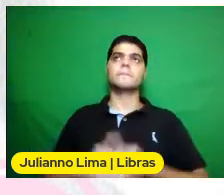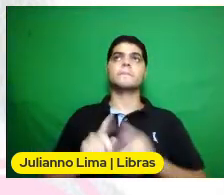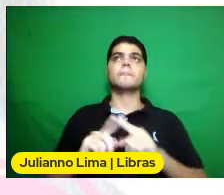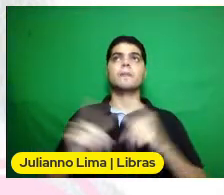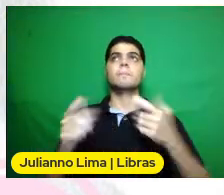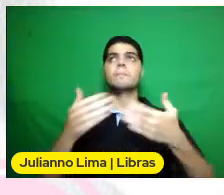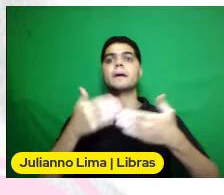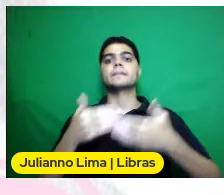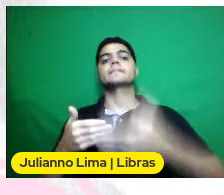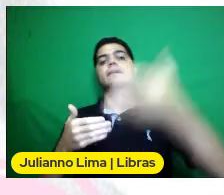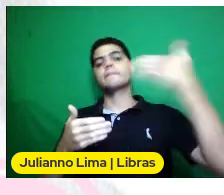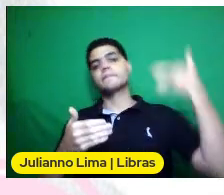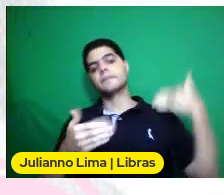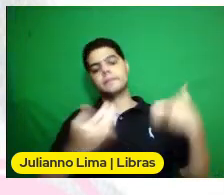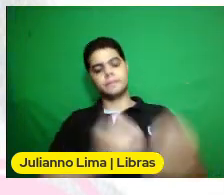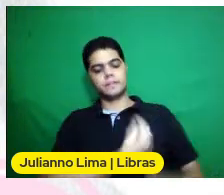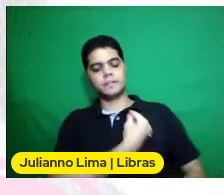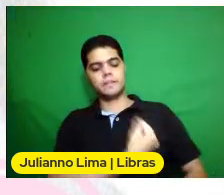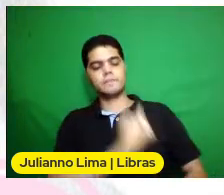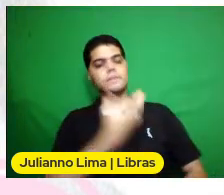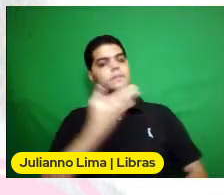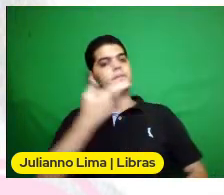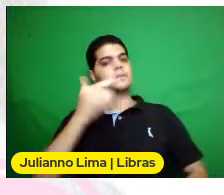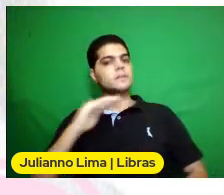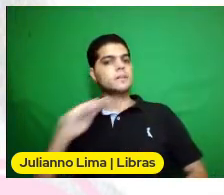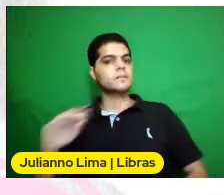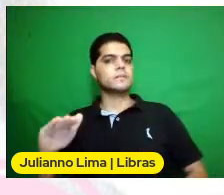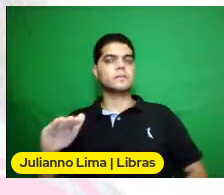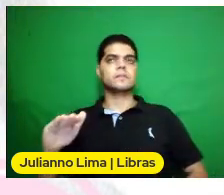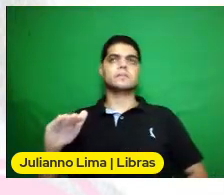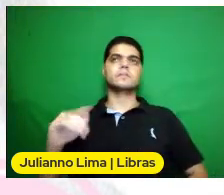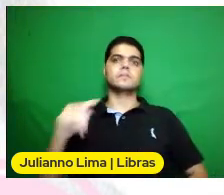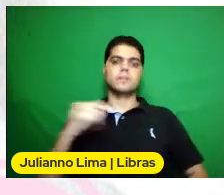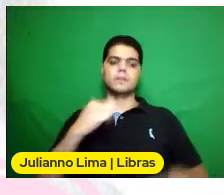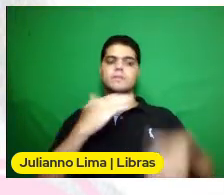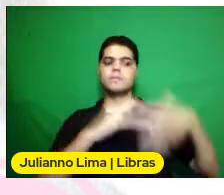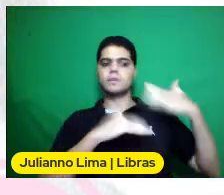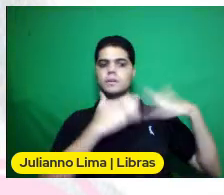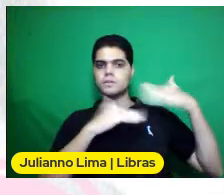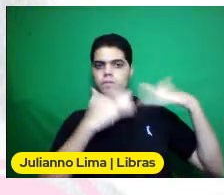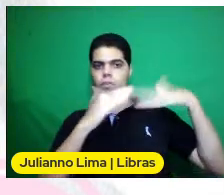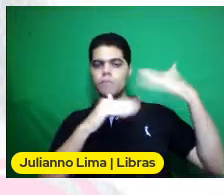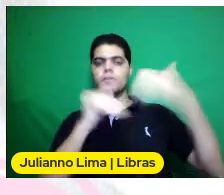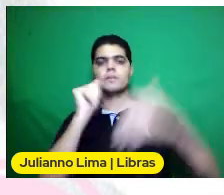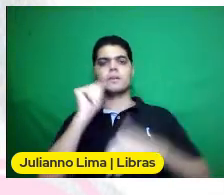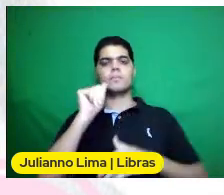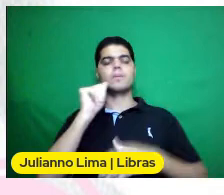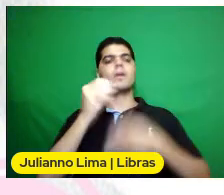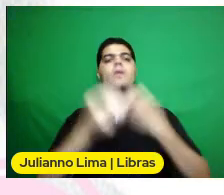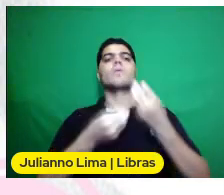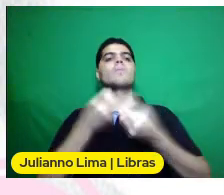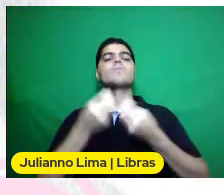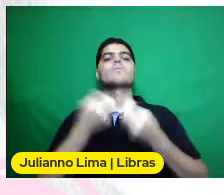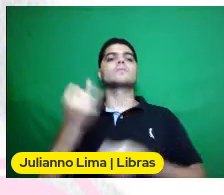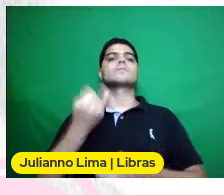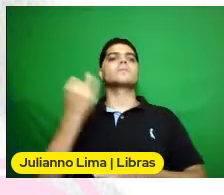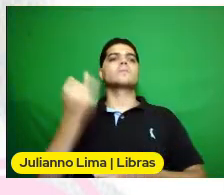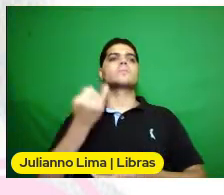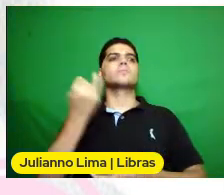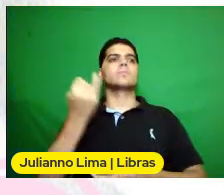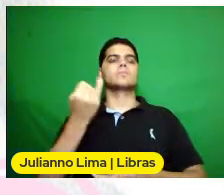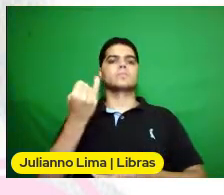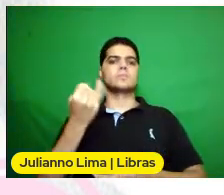da construção de uma mulher, que a gente achou tão importante, como foi a construção de uma mulher